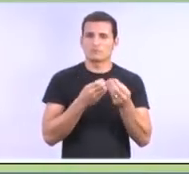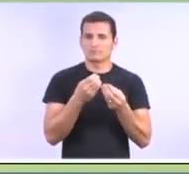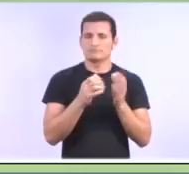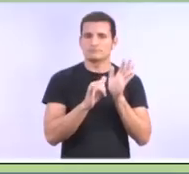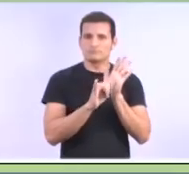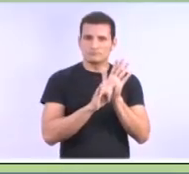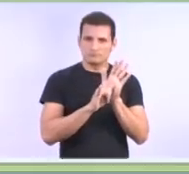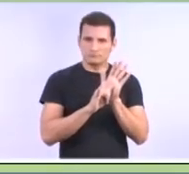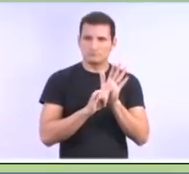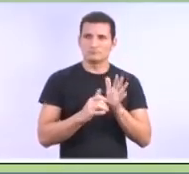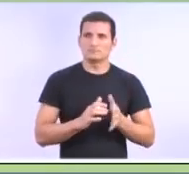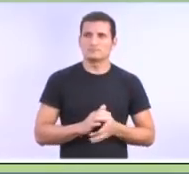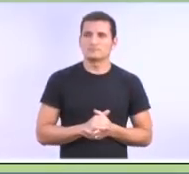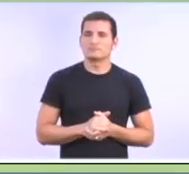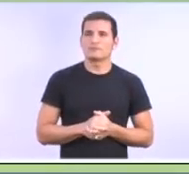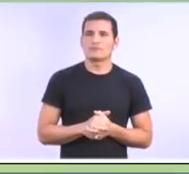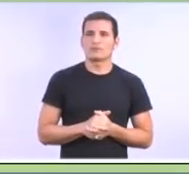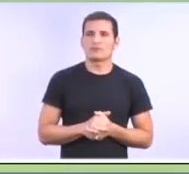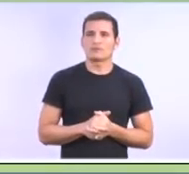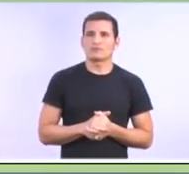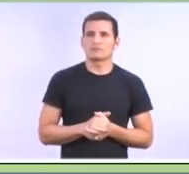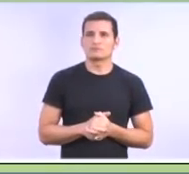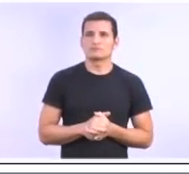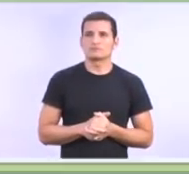identidade. Então vamos.